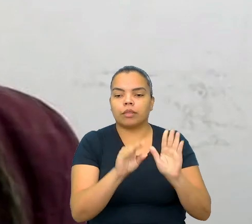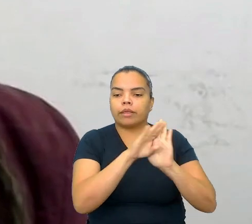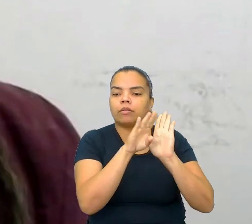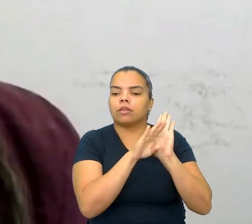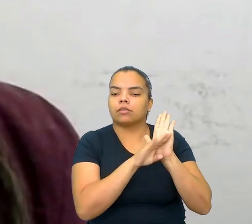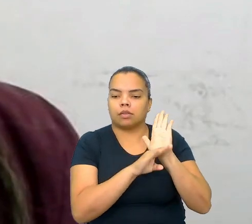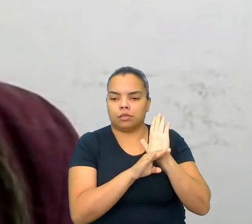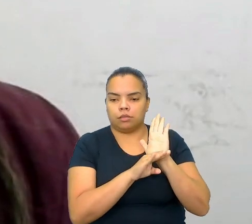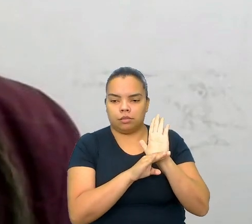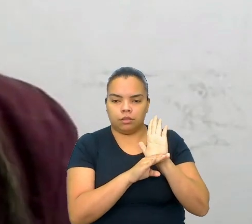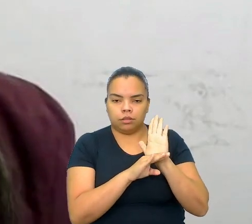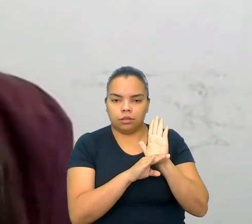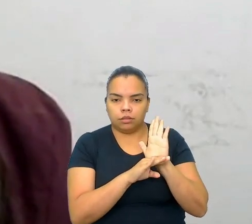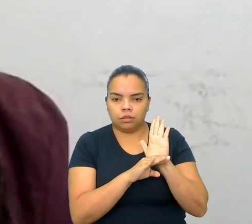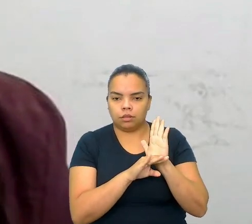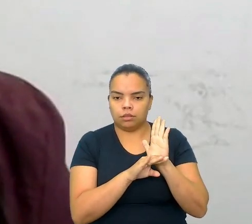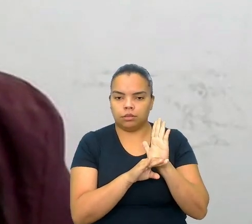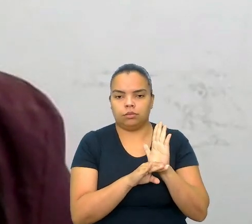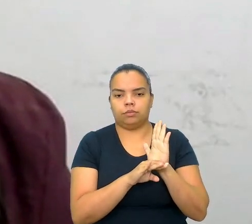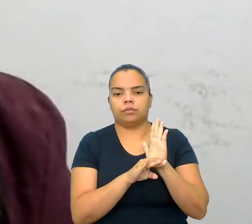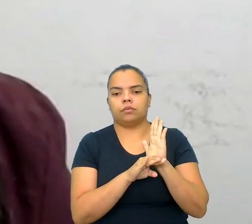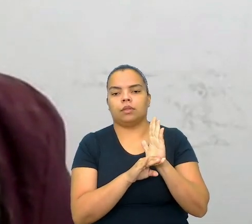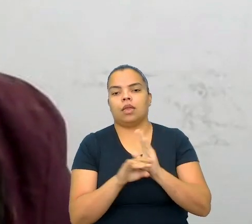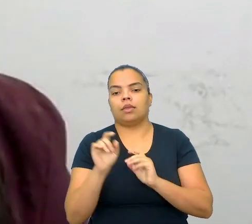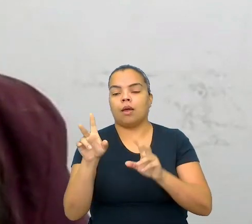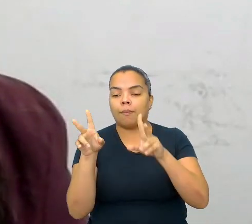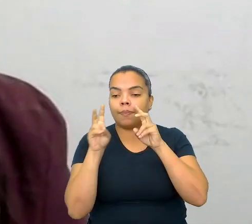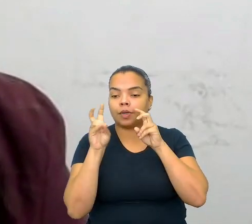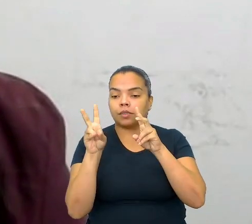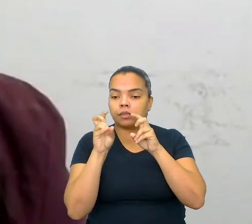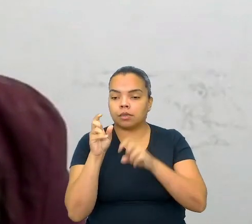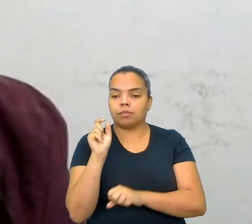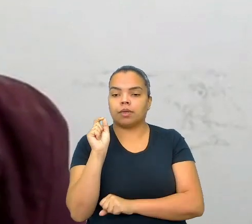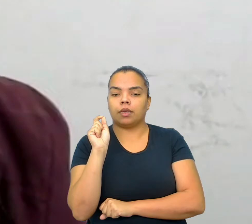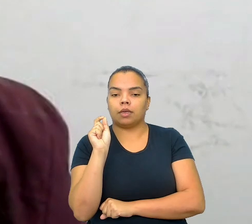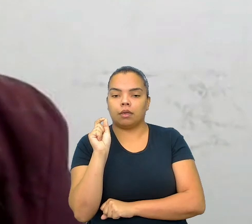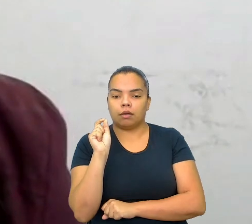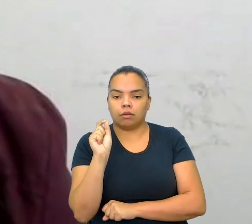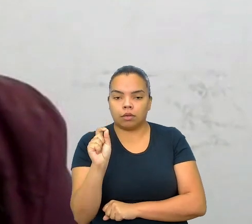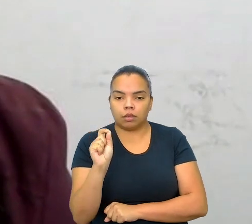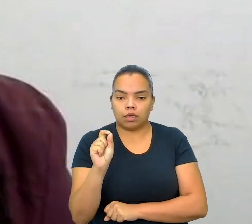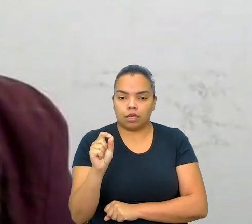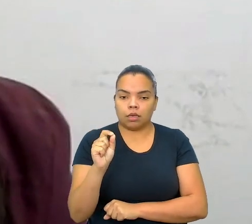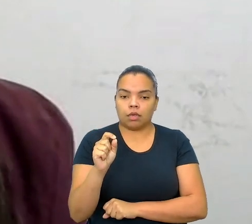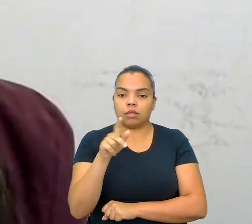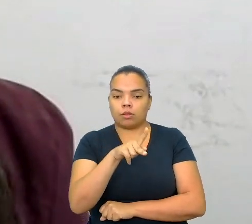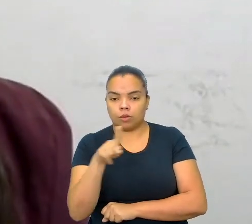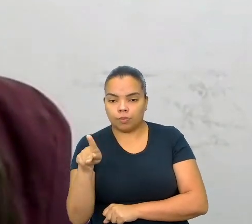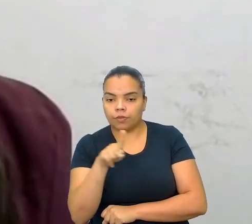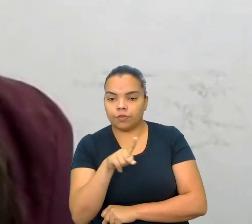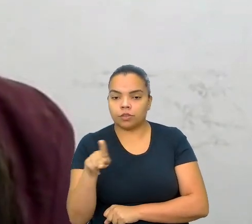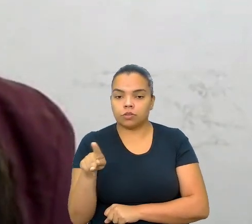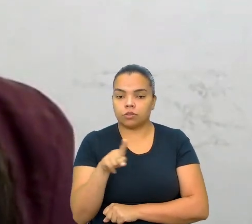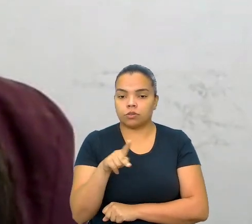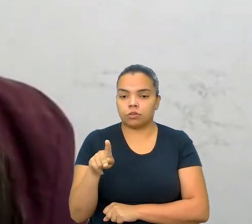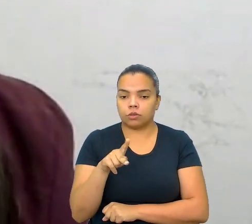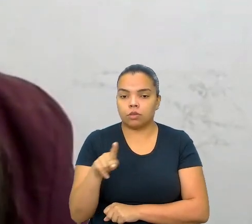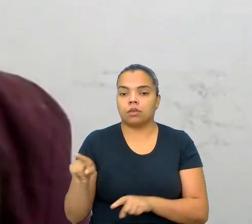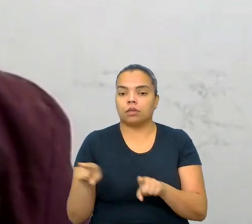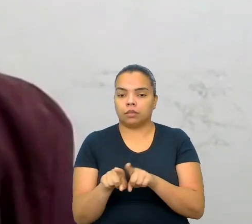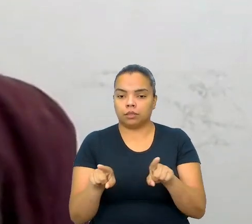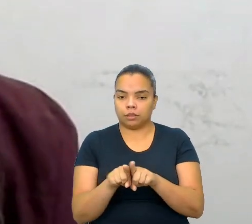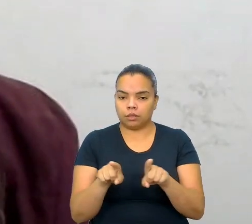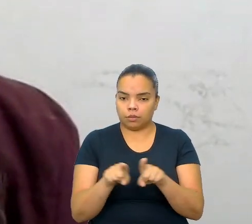lista. E ao perceber isso, né, a gente acaba tendo autonomia enquanto professor e